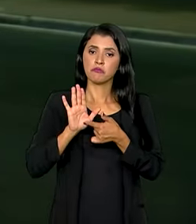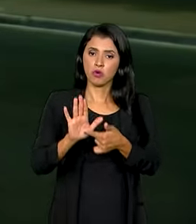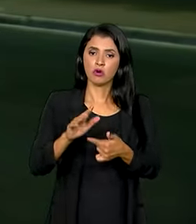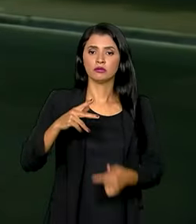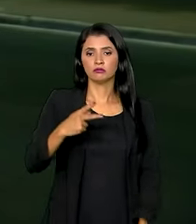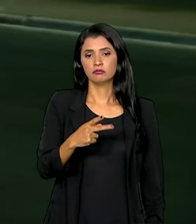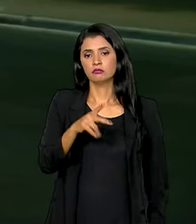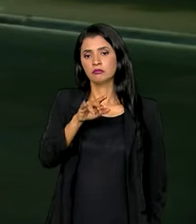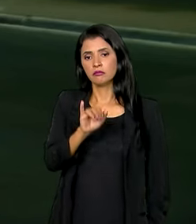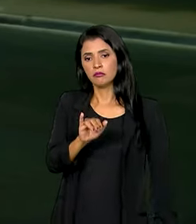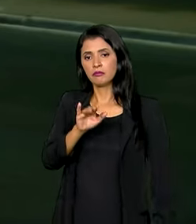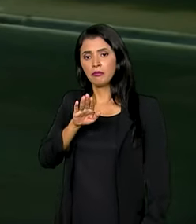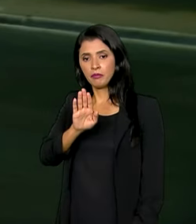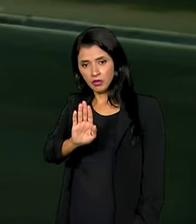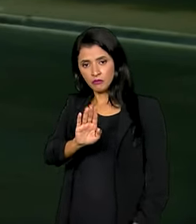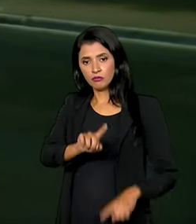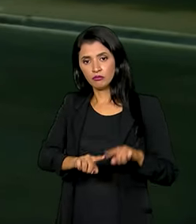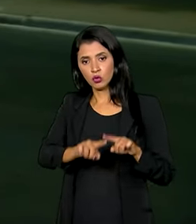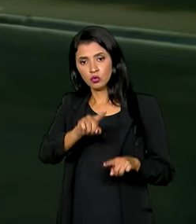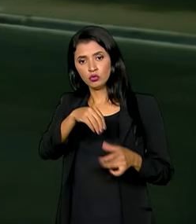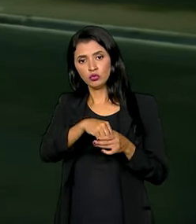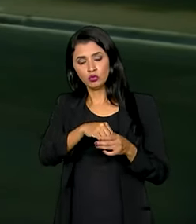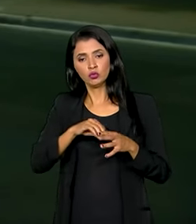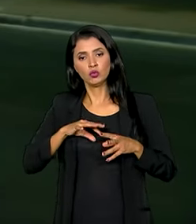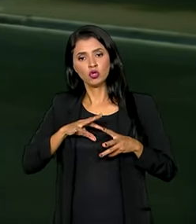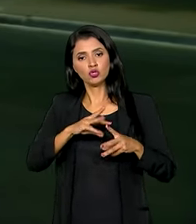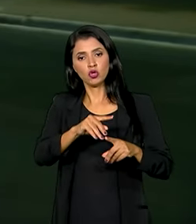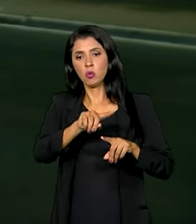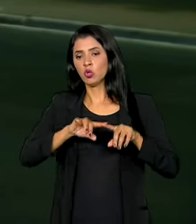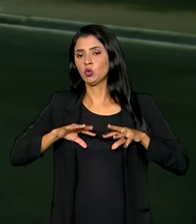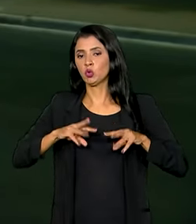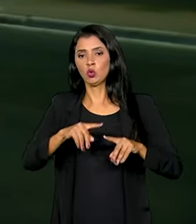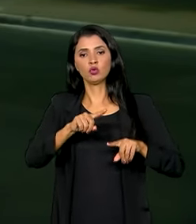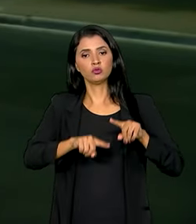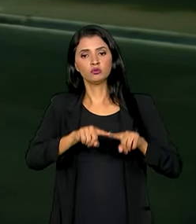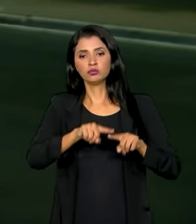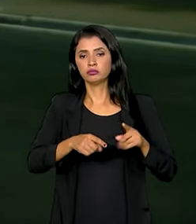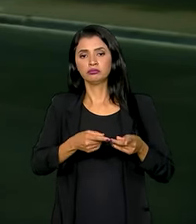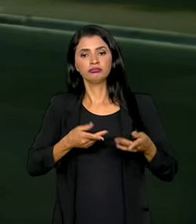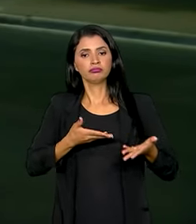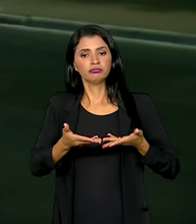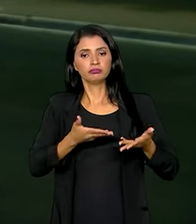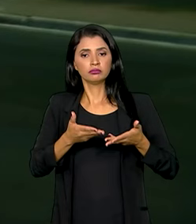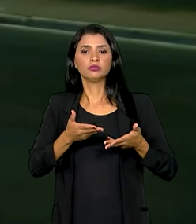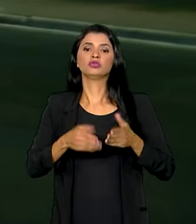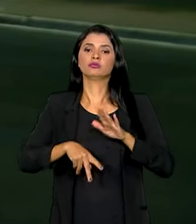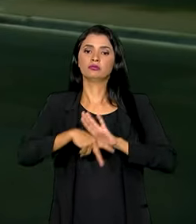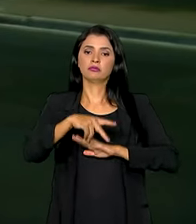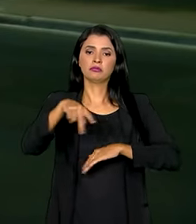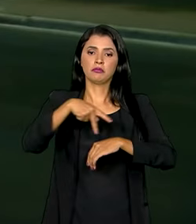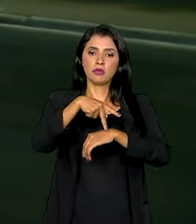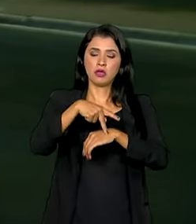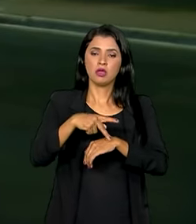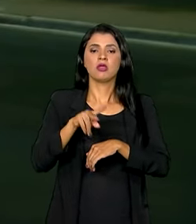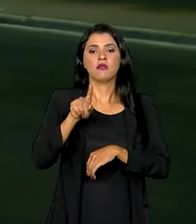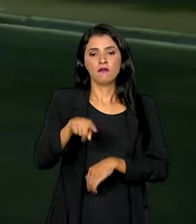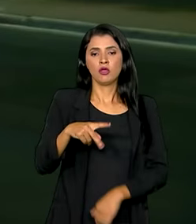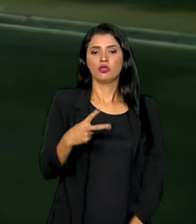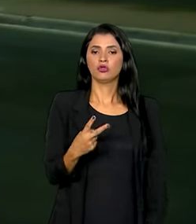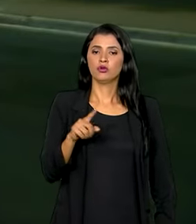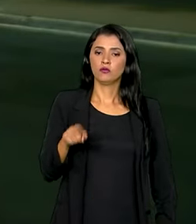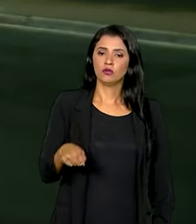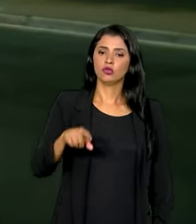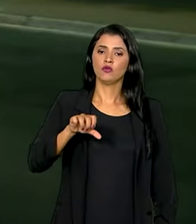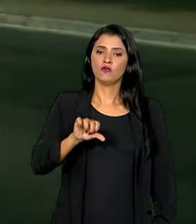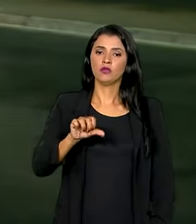o Produto Interno Bruto, que é a soma de todos os bens e serviços produzidos no país, deve chegar a